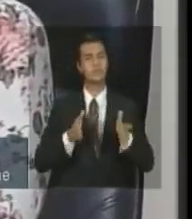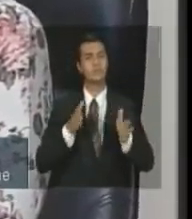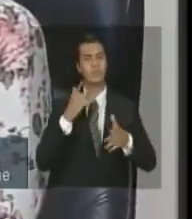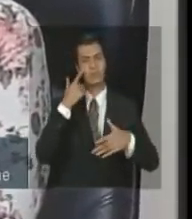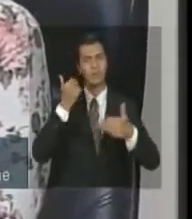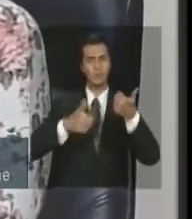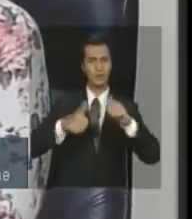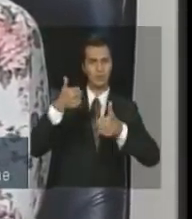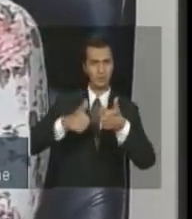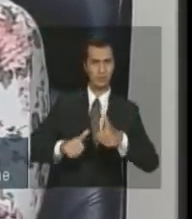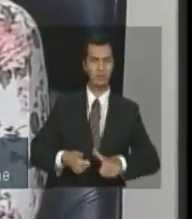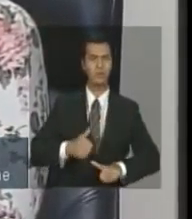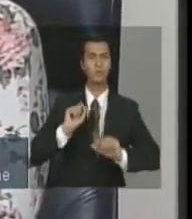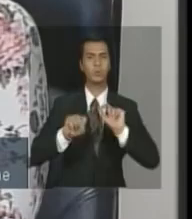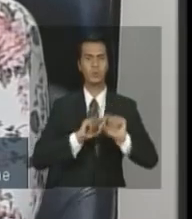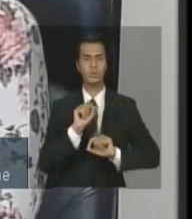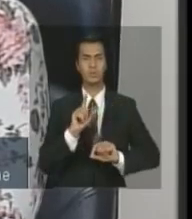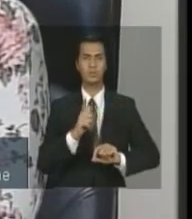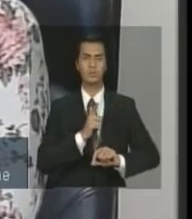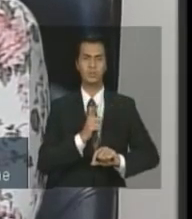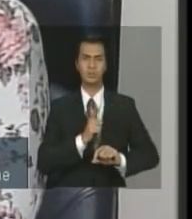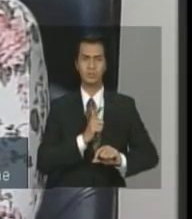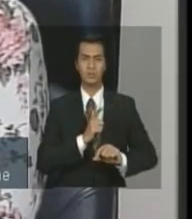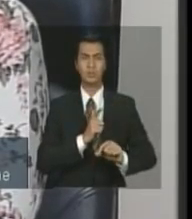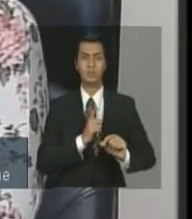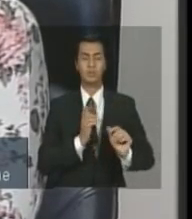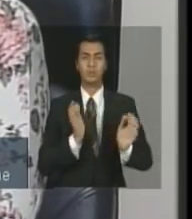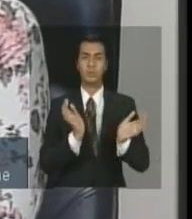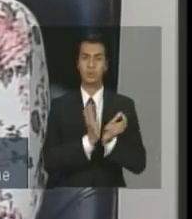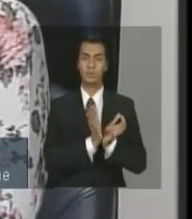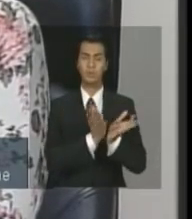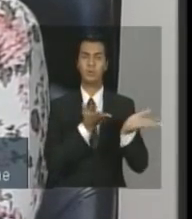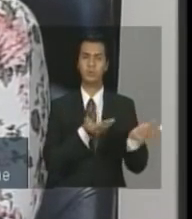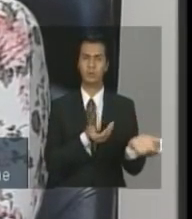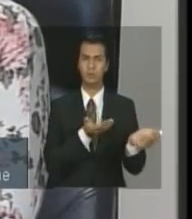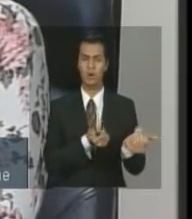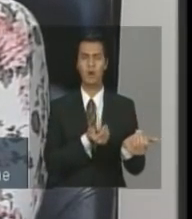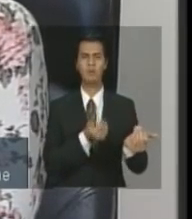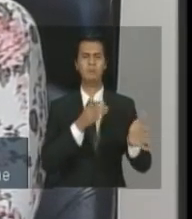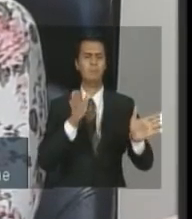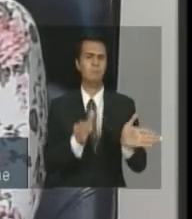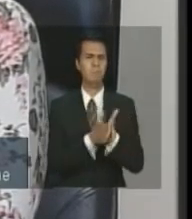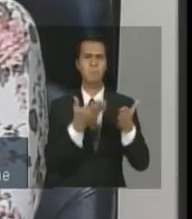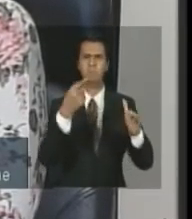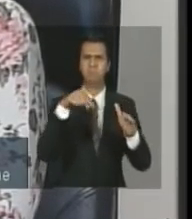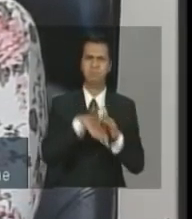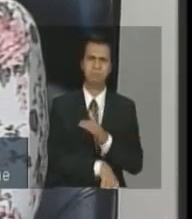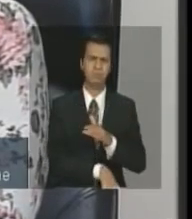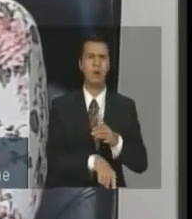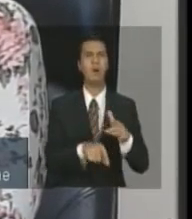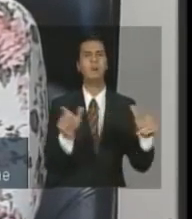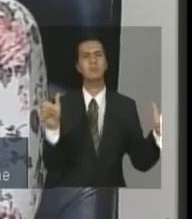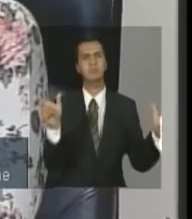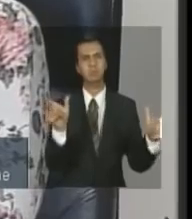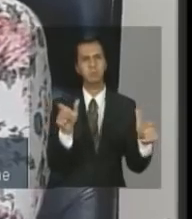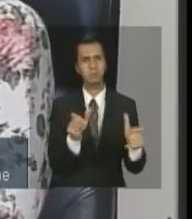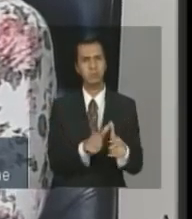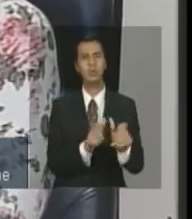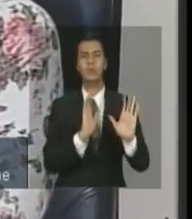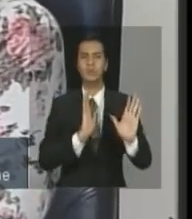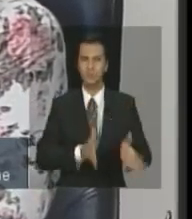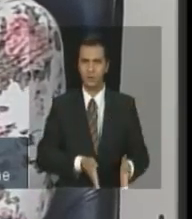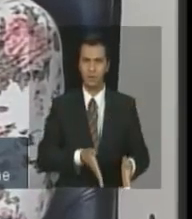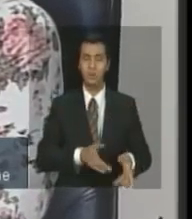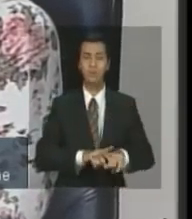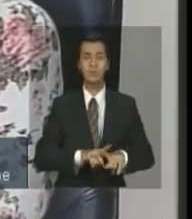nossa avaliação é de que caiu a população de jovens extremamente pobres no Brasil, de jovens pobres no Brasil, caiu nos dois sentidos,